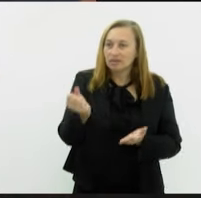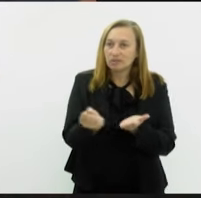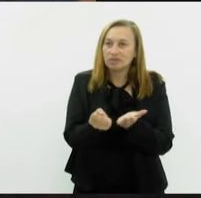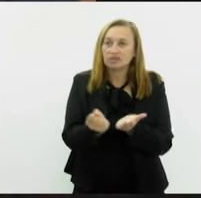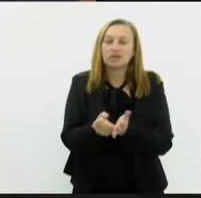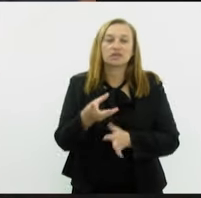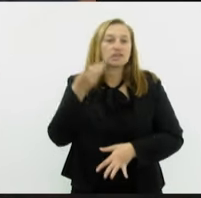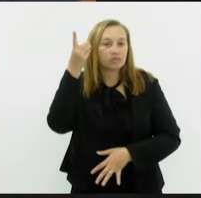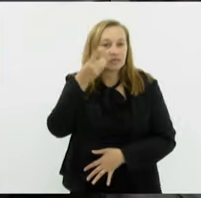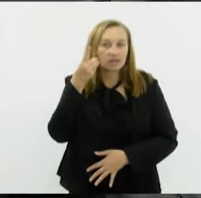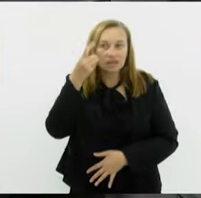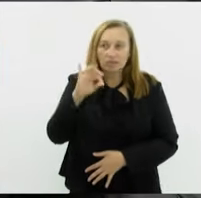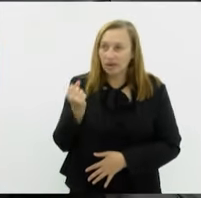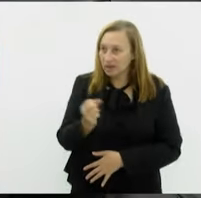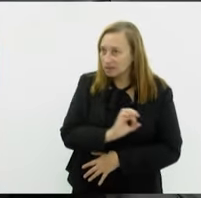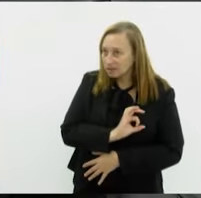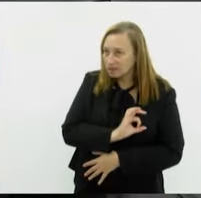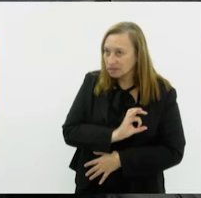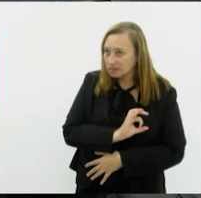Marta, depois.